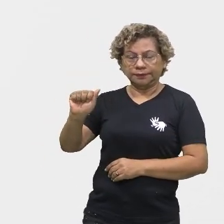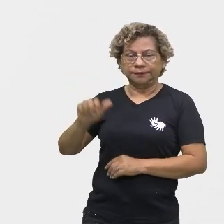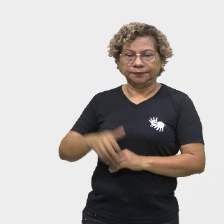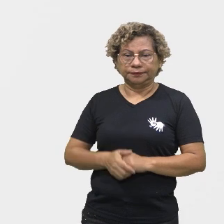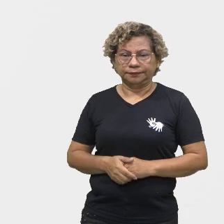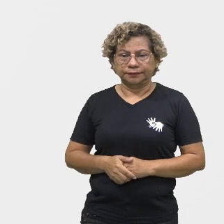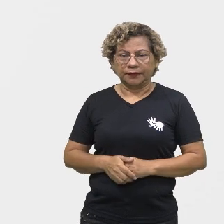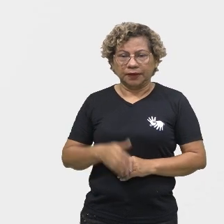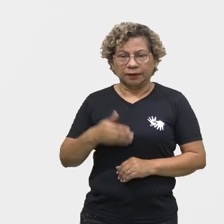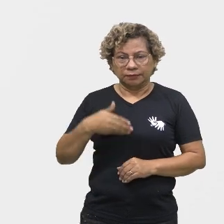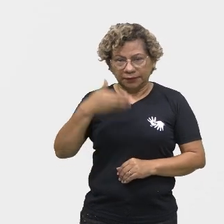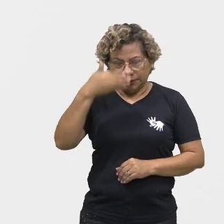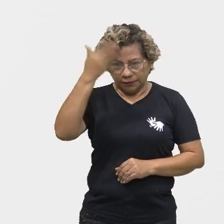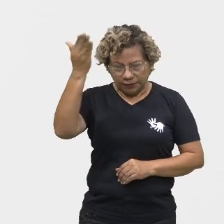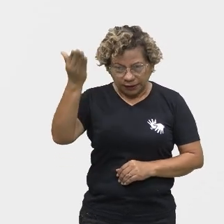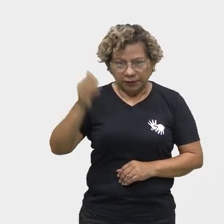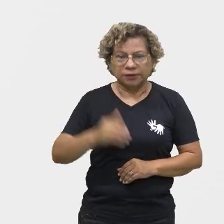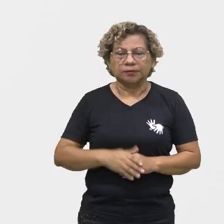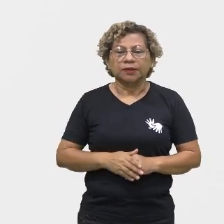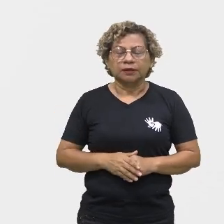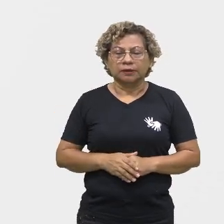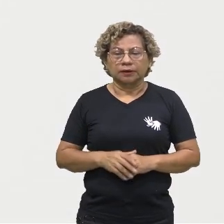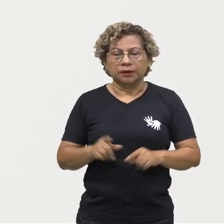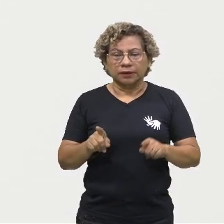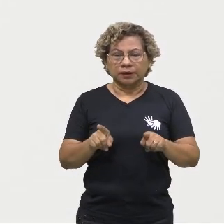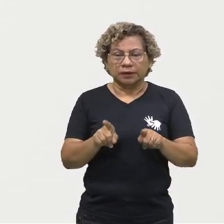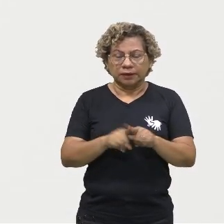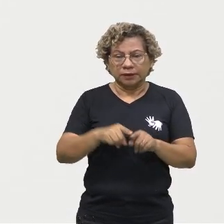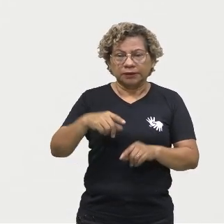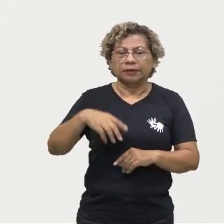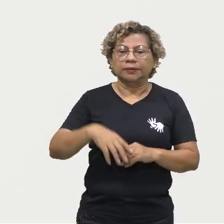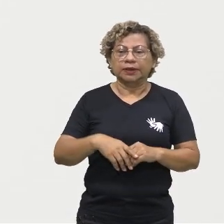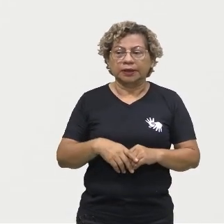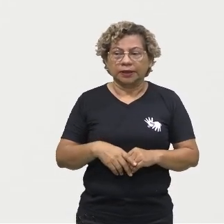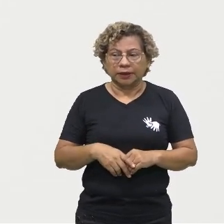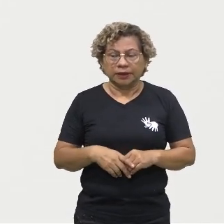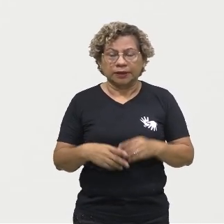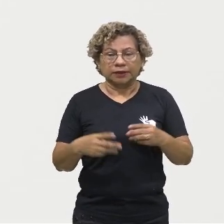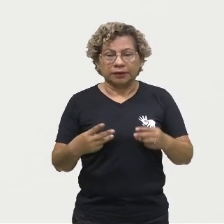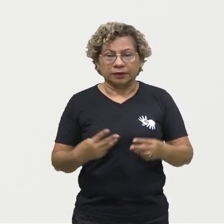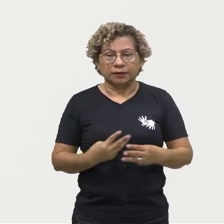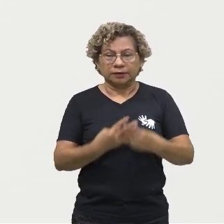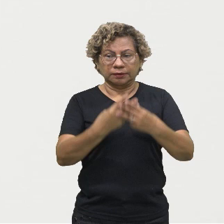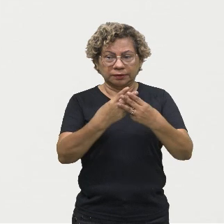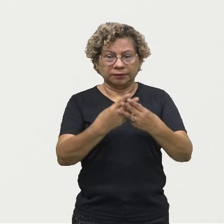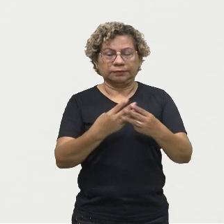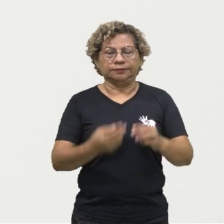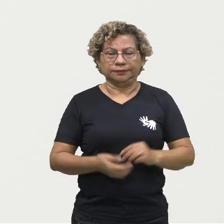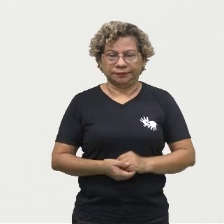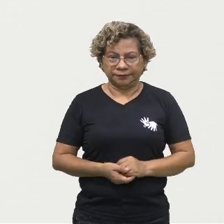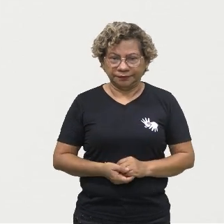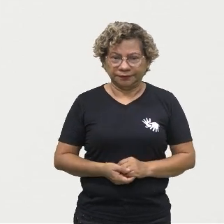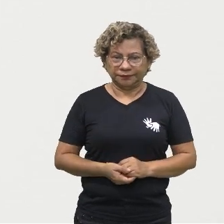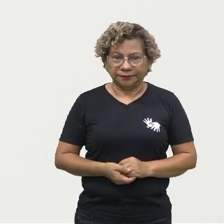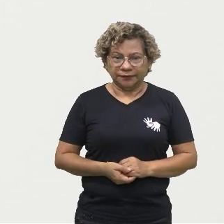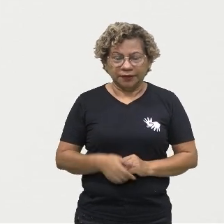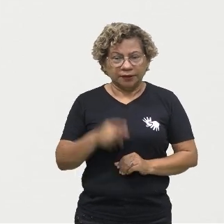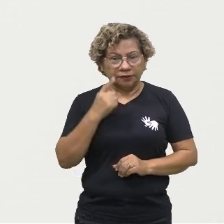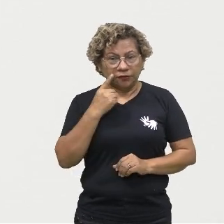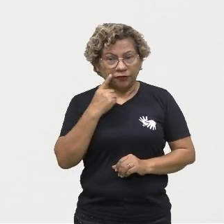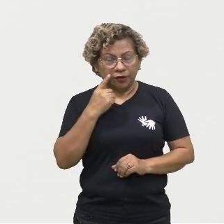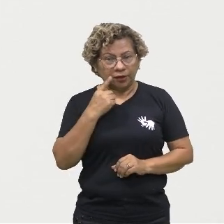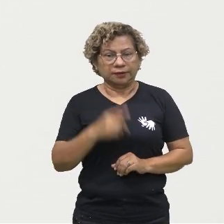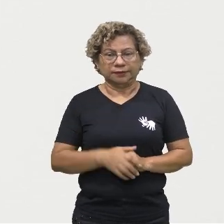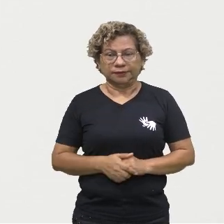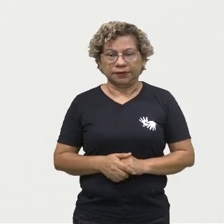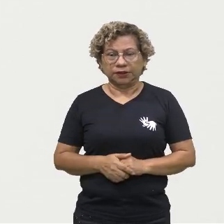Islâmica e judaica. Não, nós sabemos que nós temos na islâmica o Alcorão e na judaica a Torá. Então está